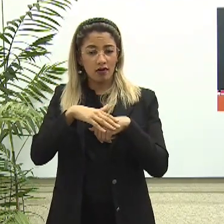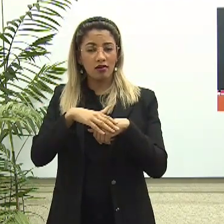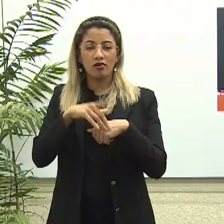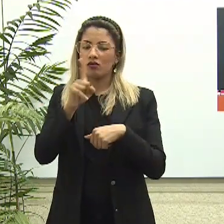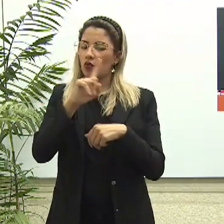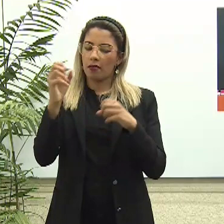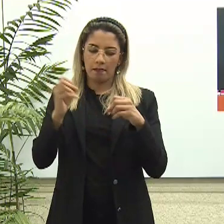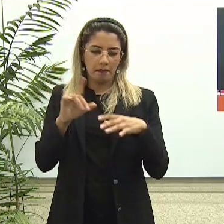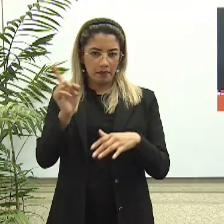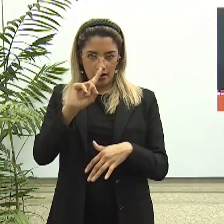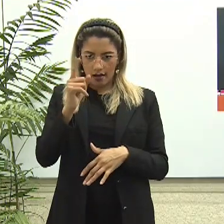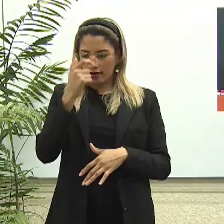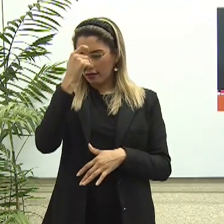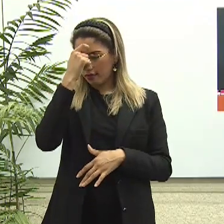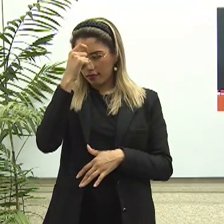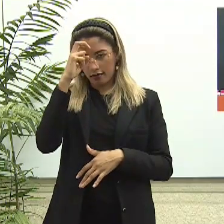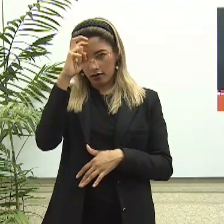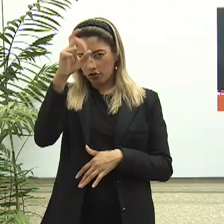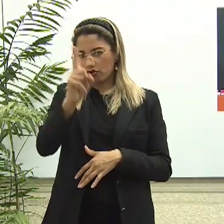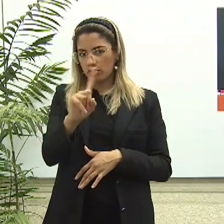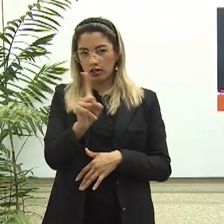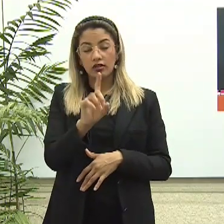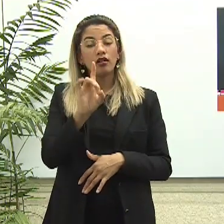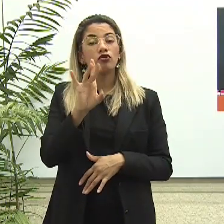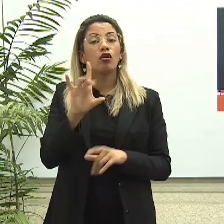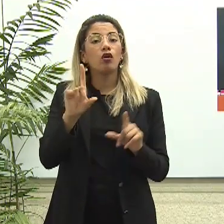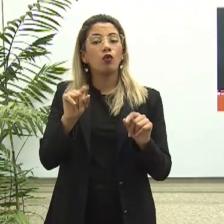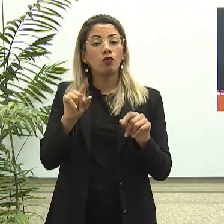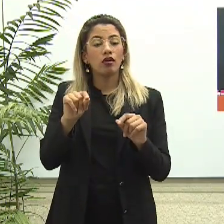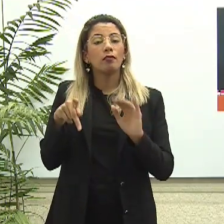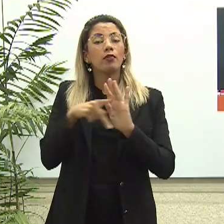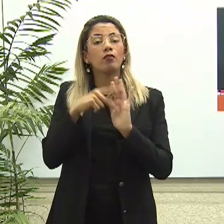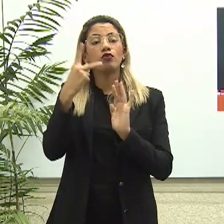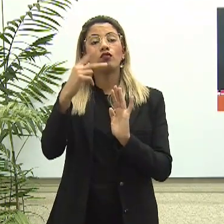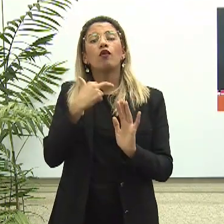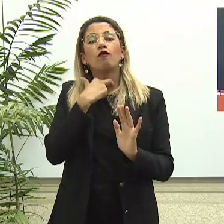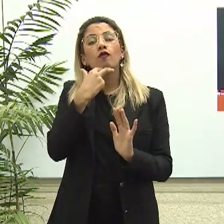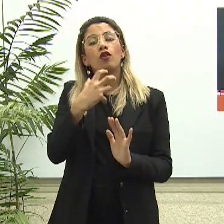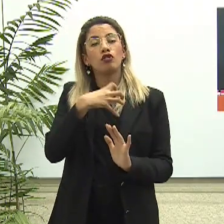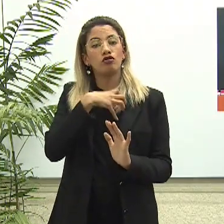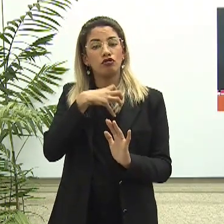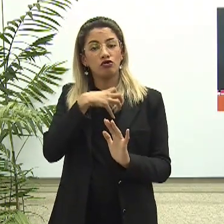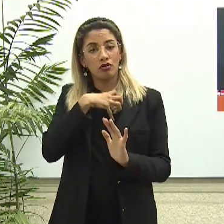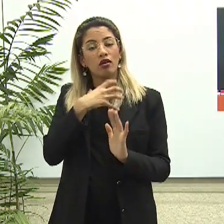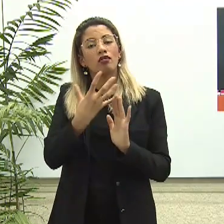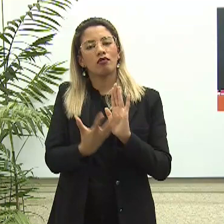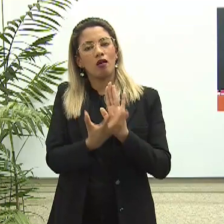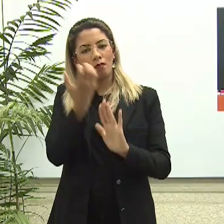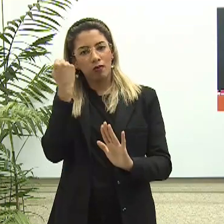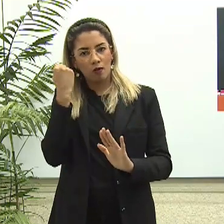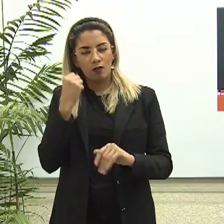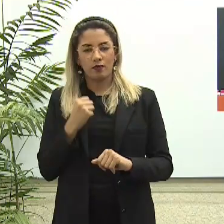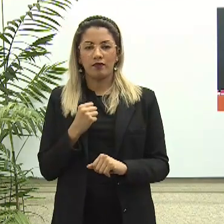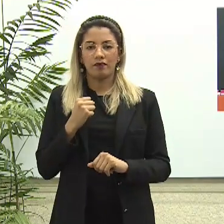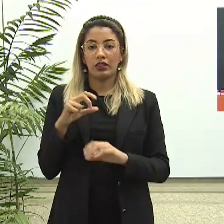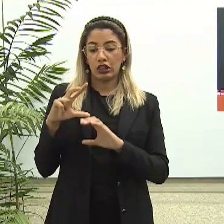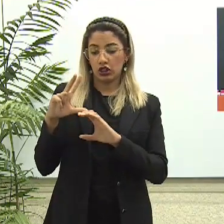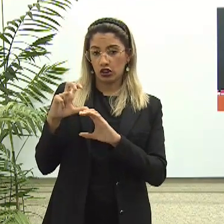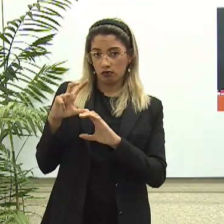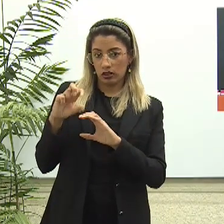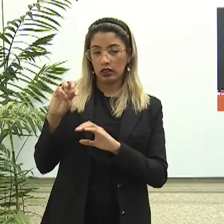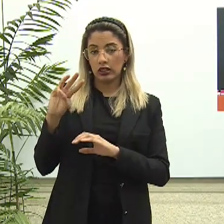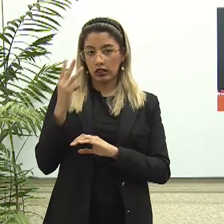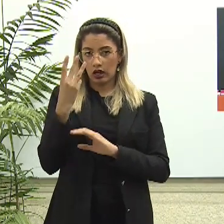não é inteligência isso é extrair padrão da sua voz o chat GPT TRS ele vai